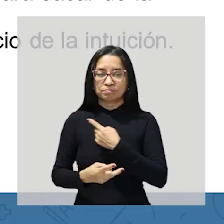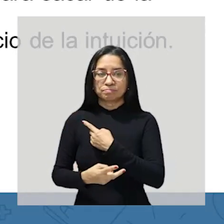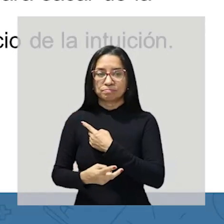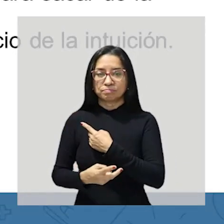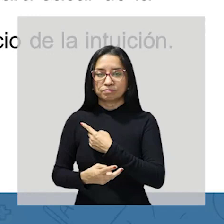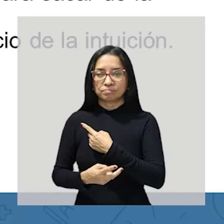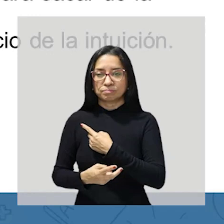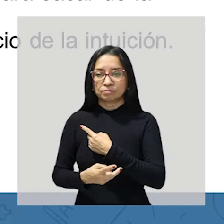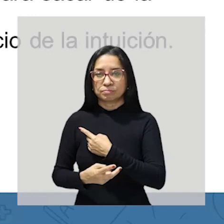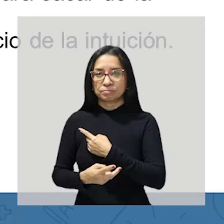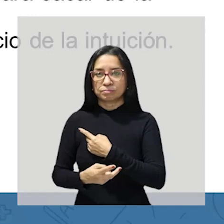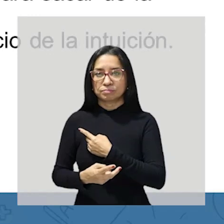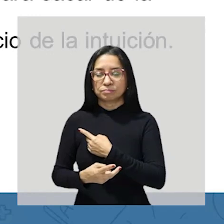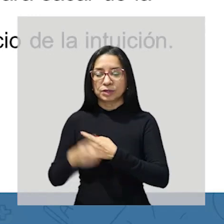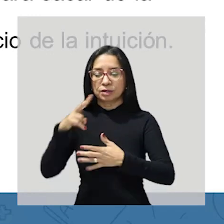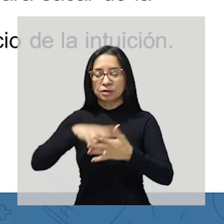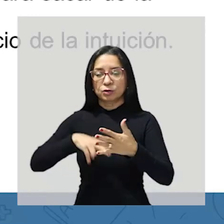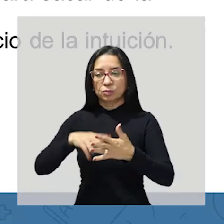extraer